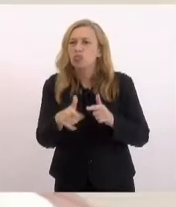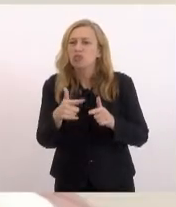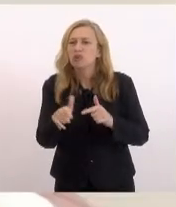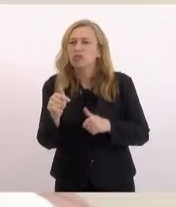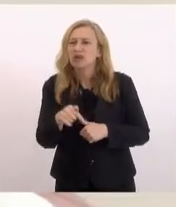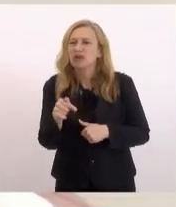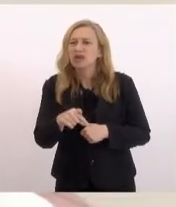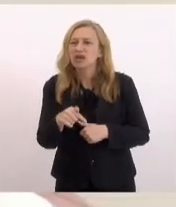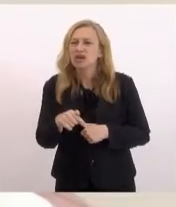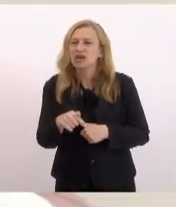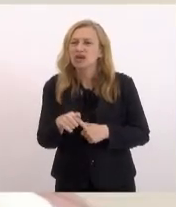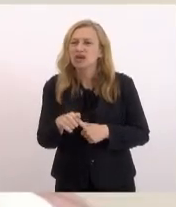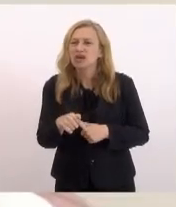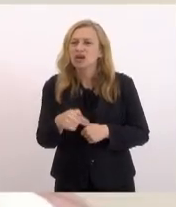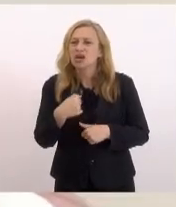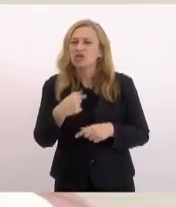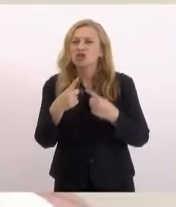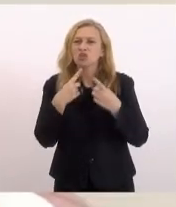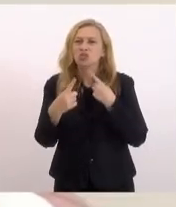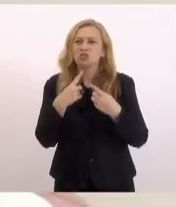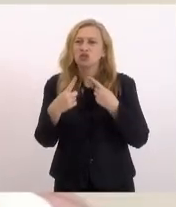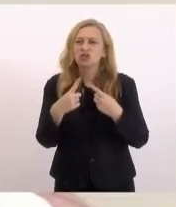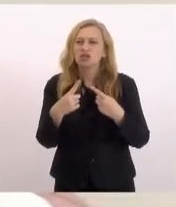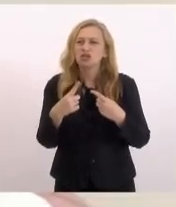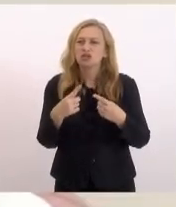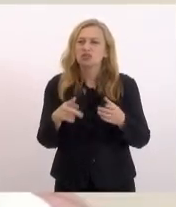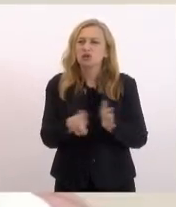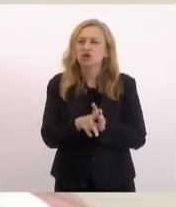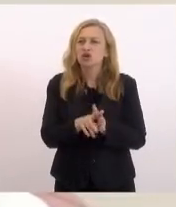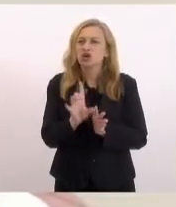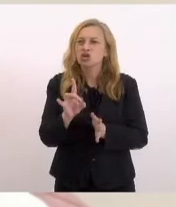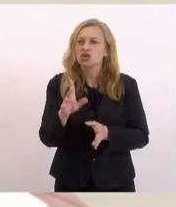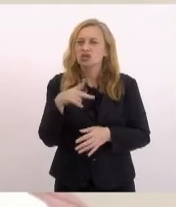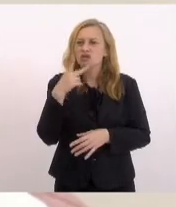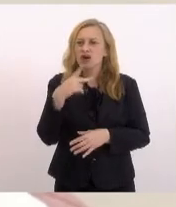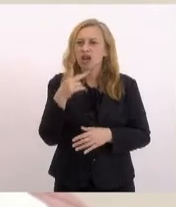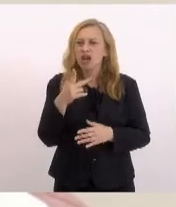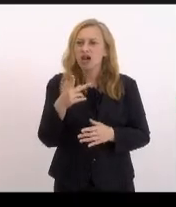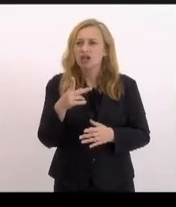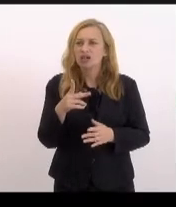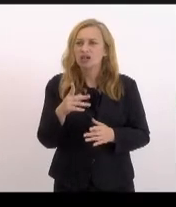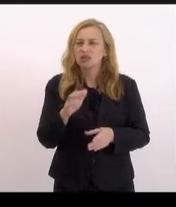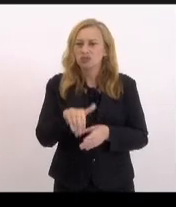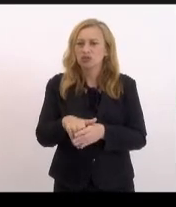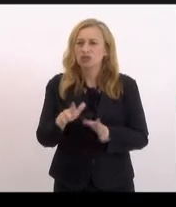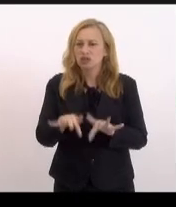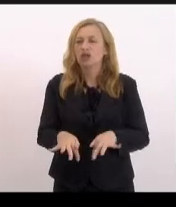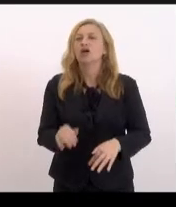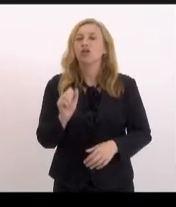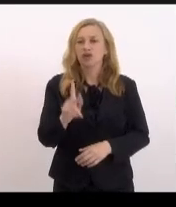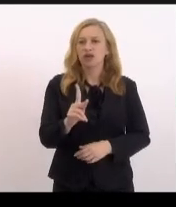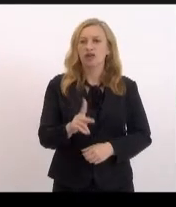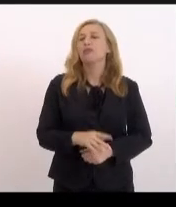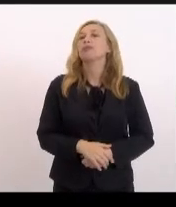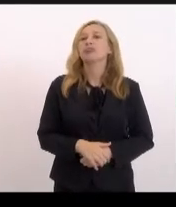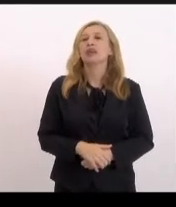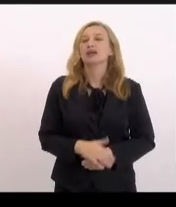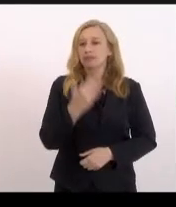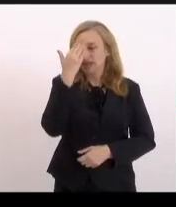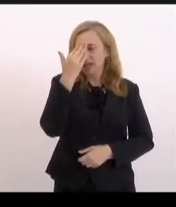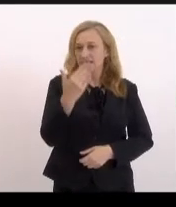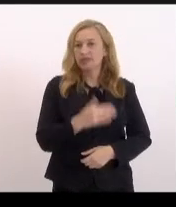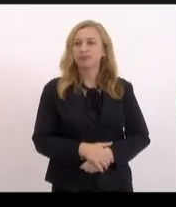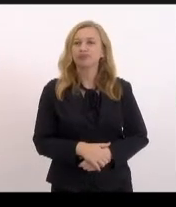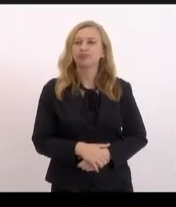meu microfone, eu ia discutir meu projeto, mas já passou. Uma declaração de voto ao final. Sim, tá ok, pode deixar.